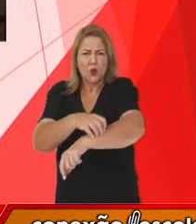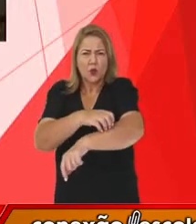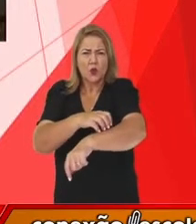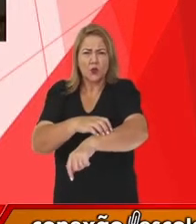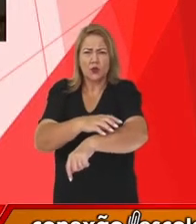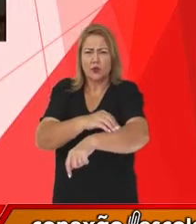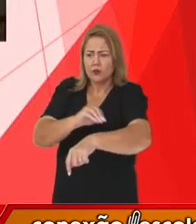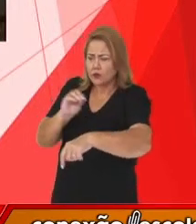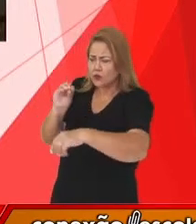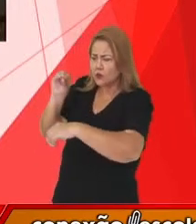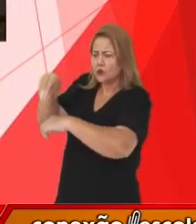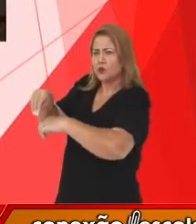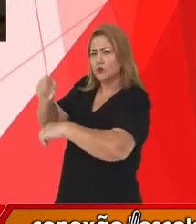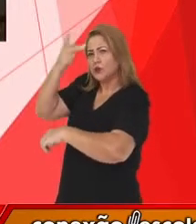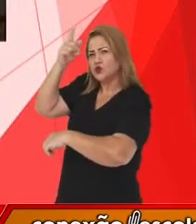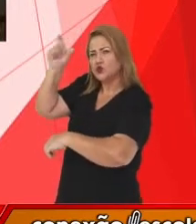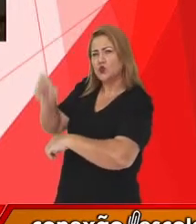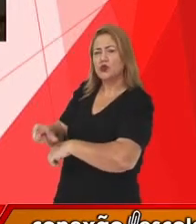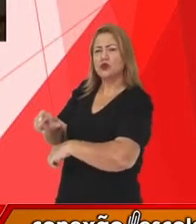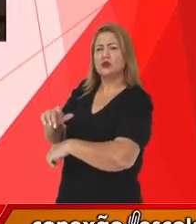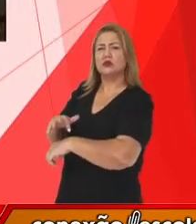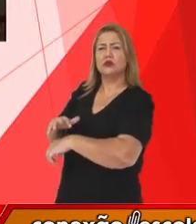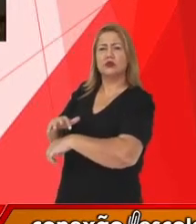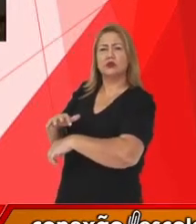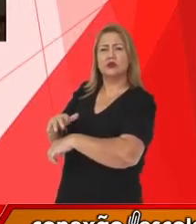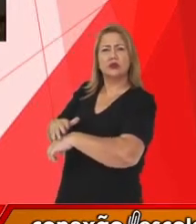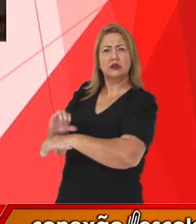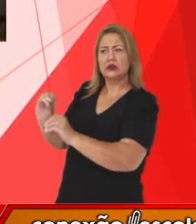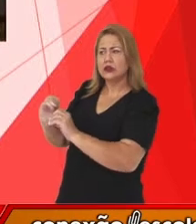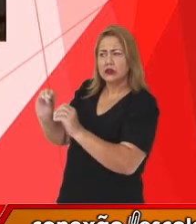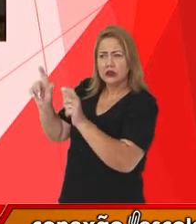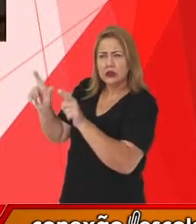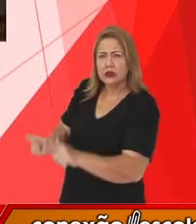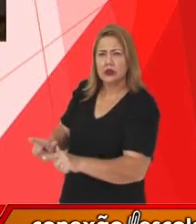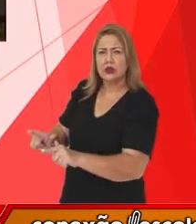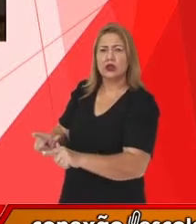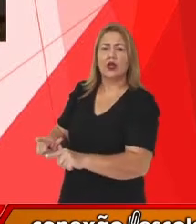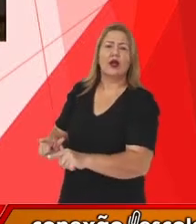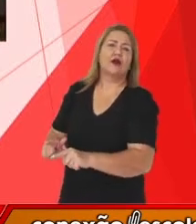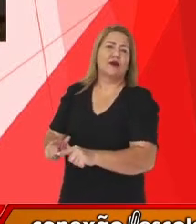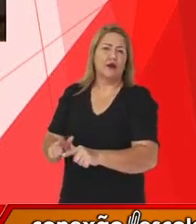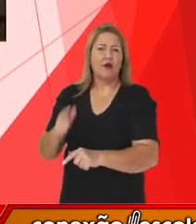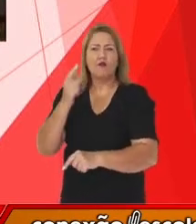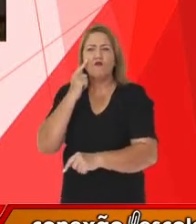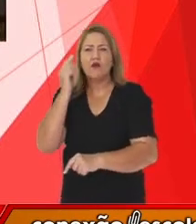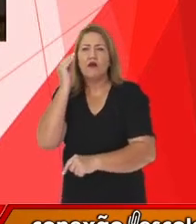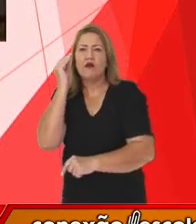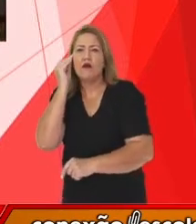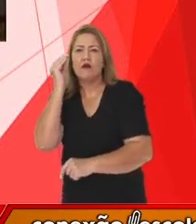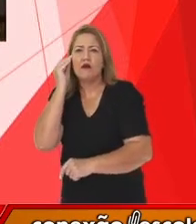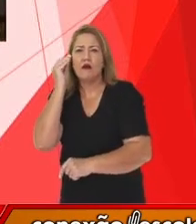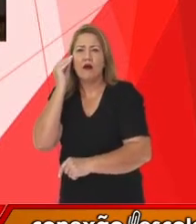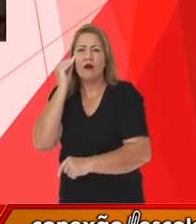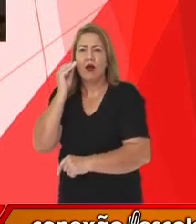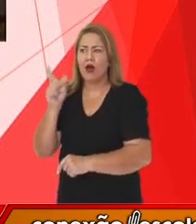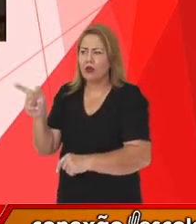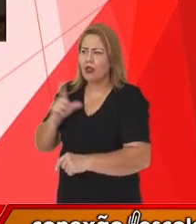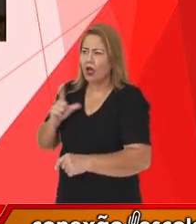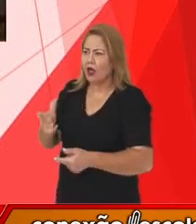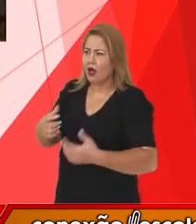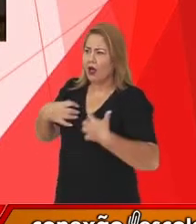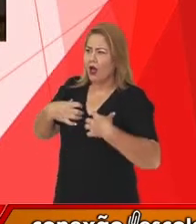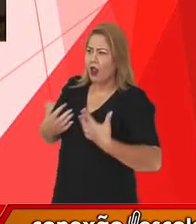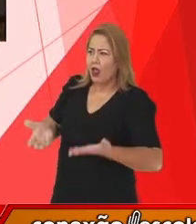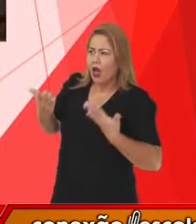saudável, fazendo com que a pessoa de fato apresentasse esses casos, esses sintomas mais leves ou até